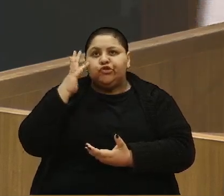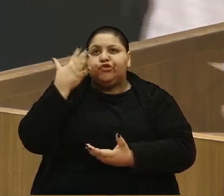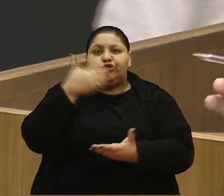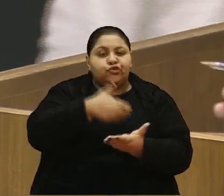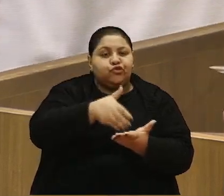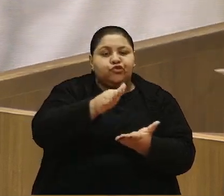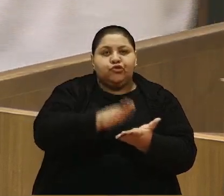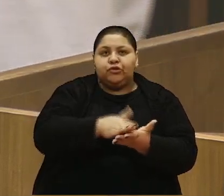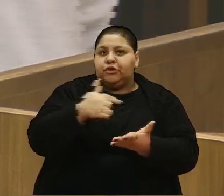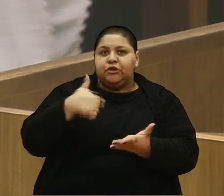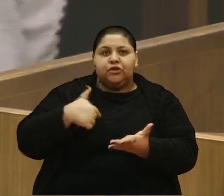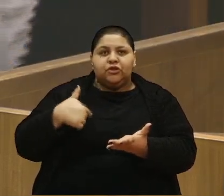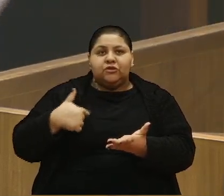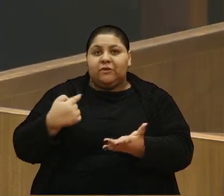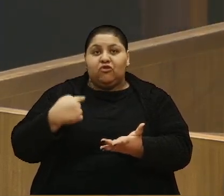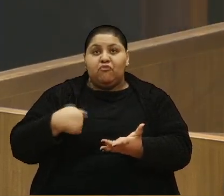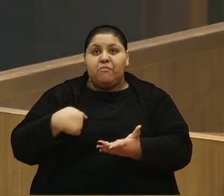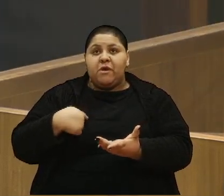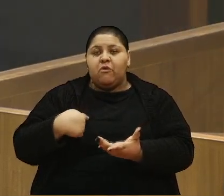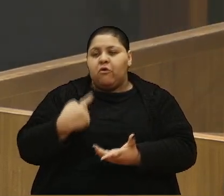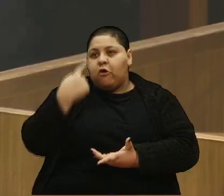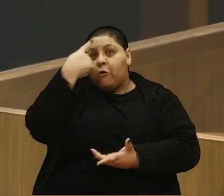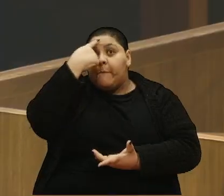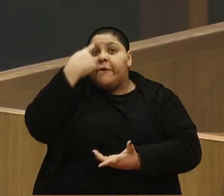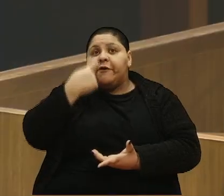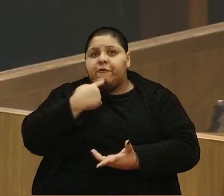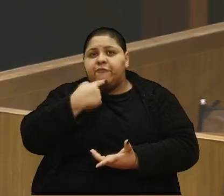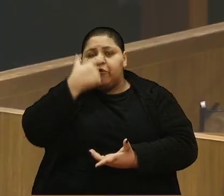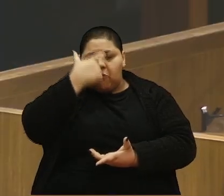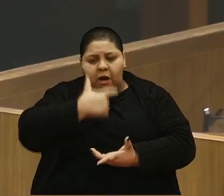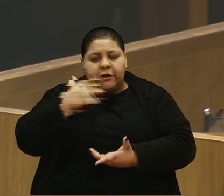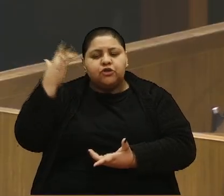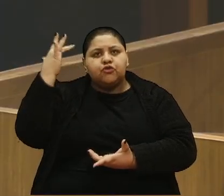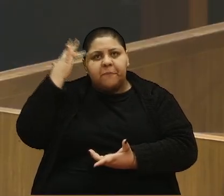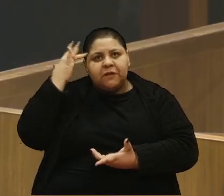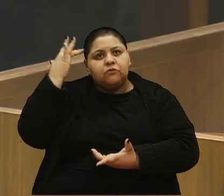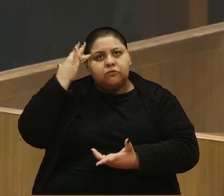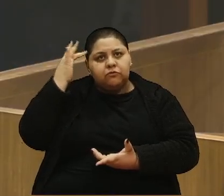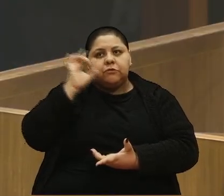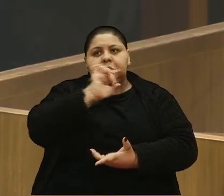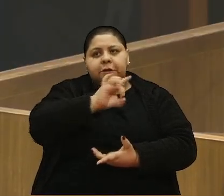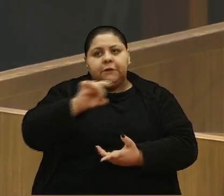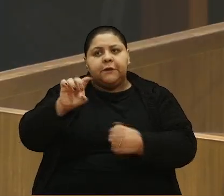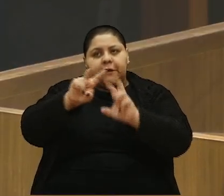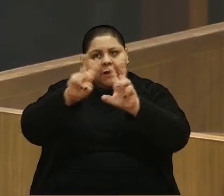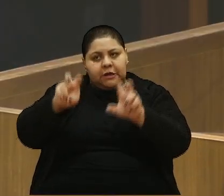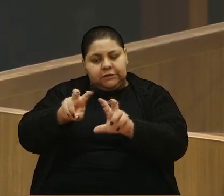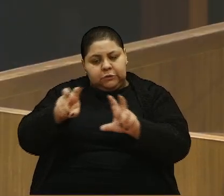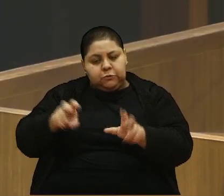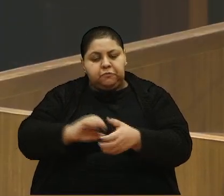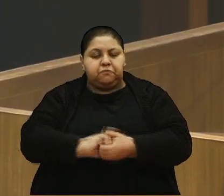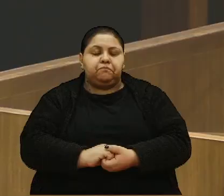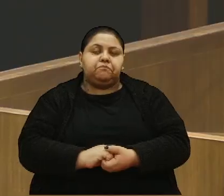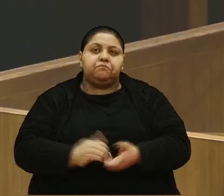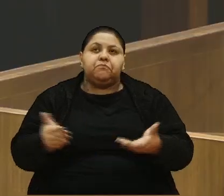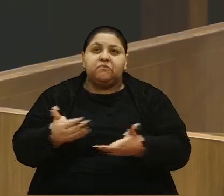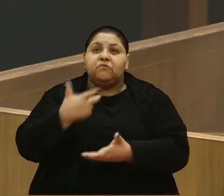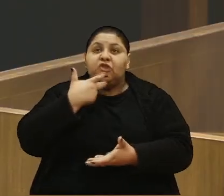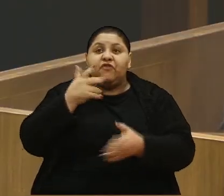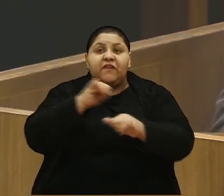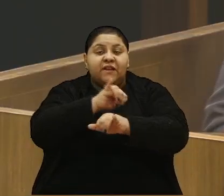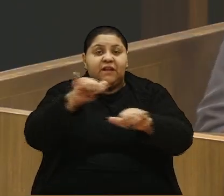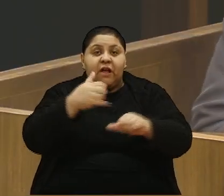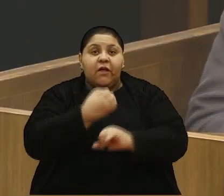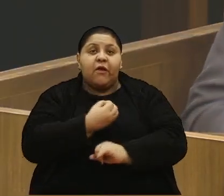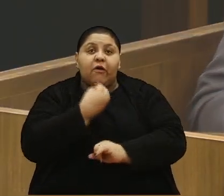Isso não é do meu perfil. Acho que a gente tem que ser maduro por essas questões. Eu quero trazer notícias boas.